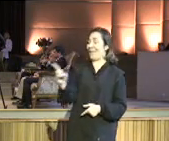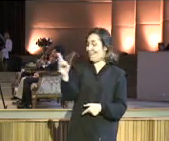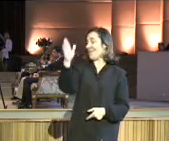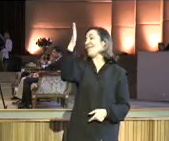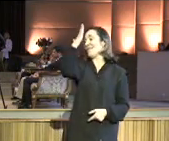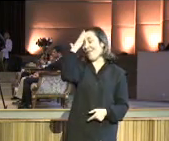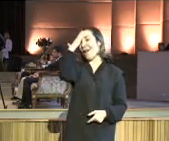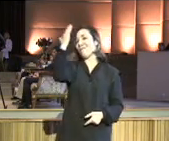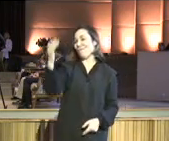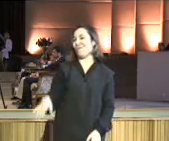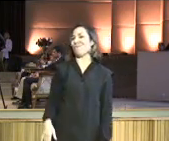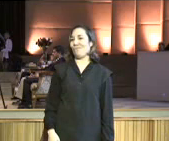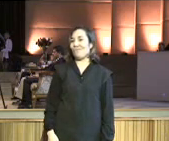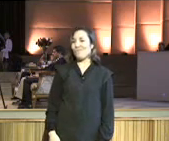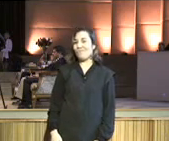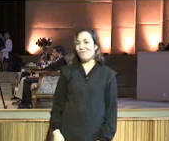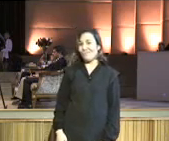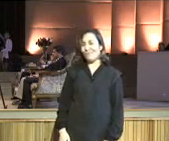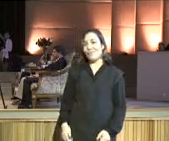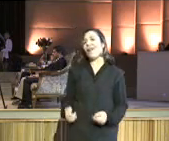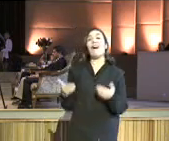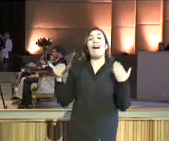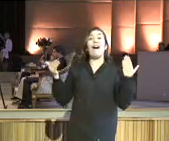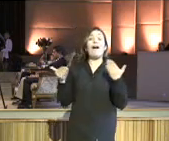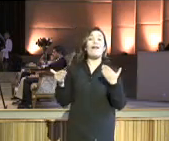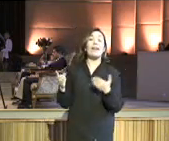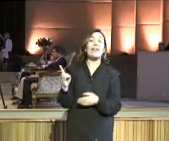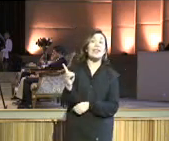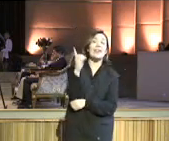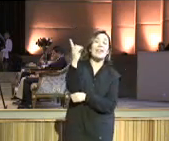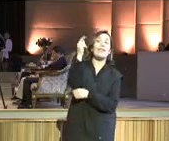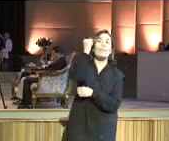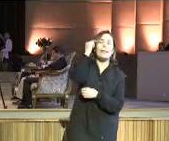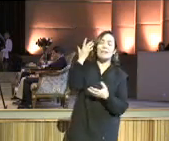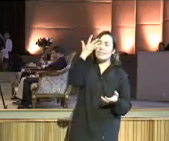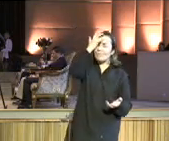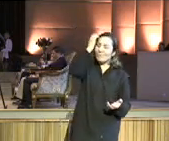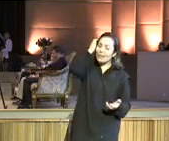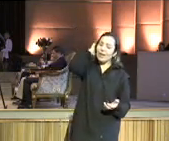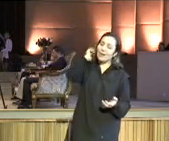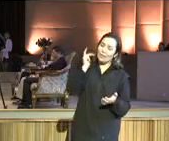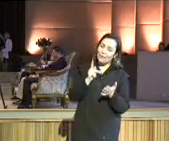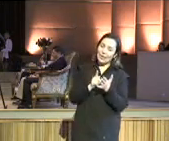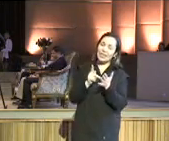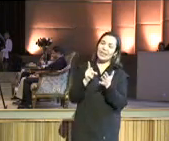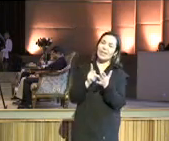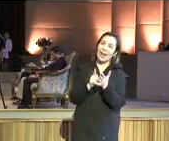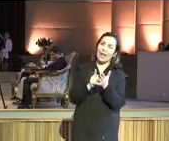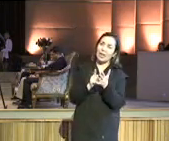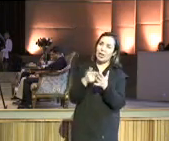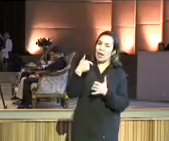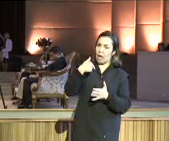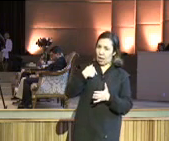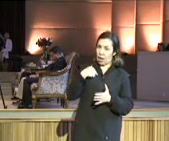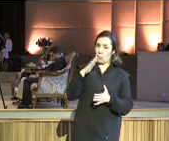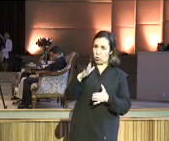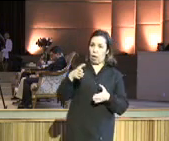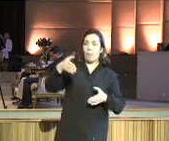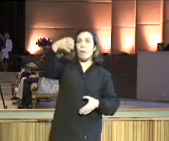que nada valiam, de nada valiam o exército que ele tinha